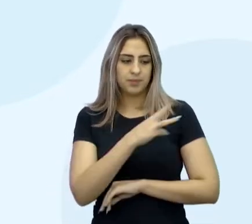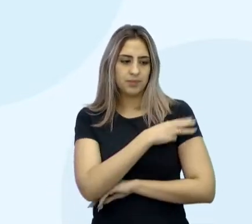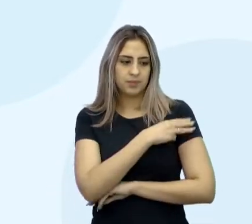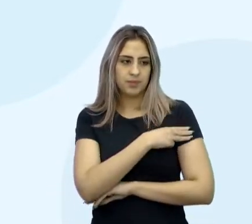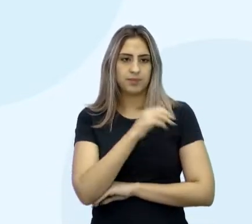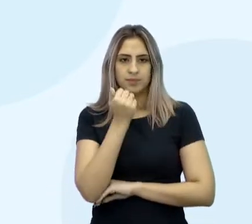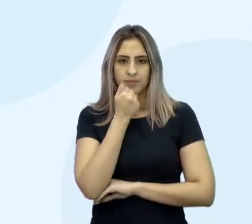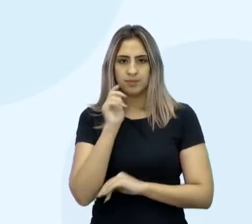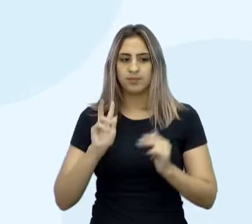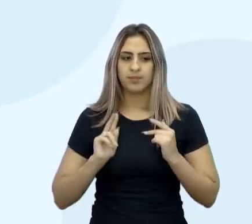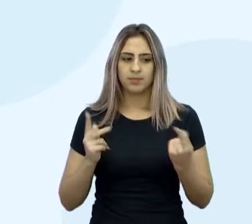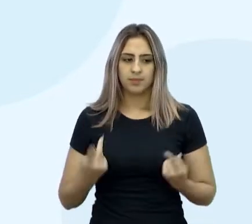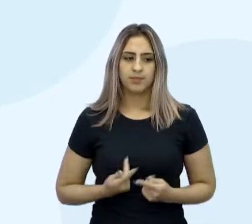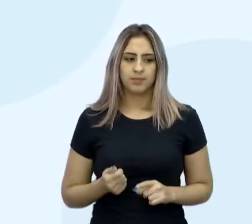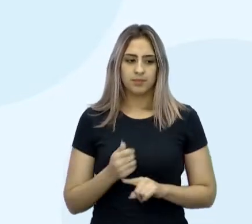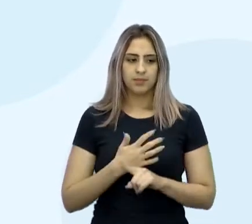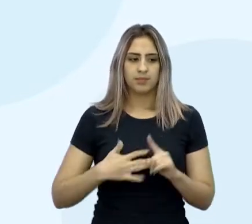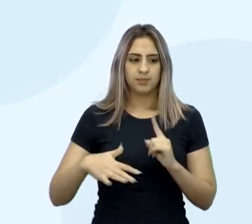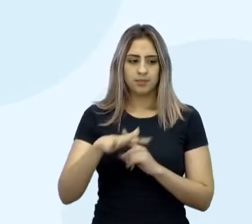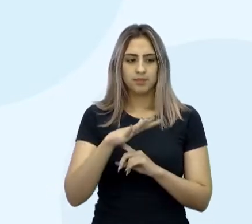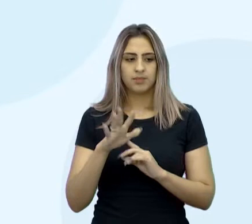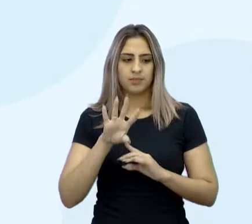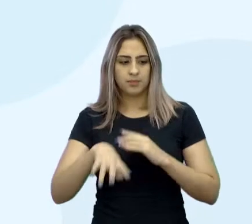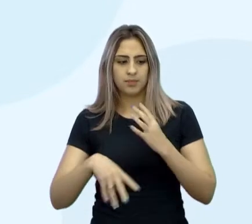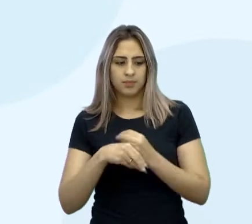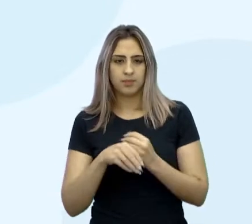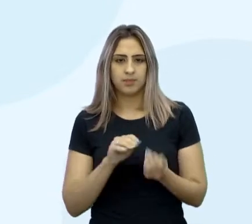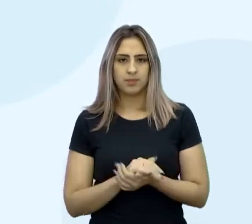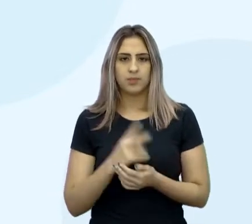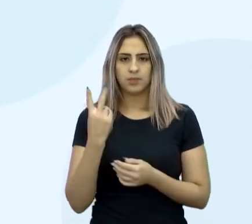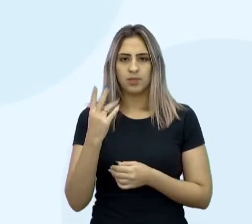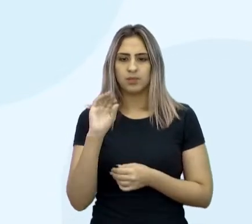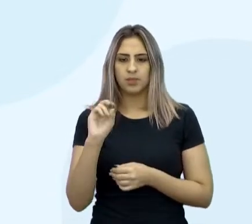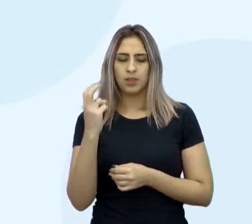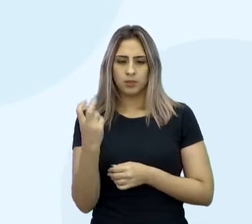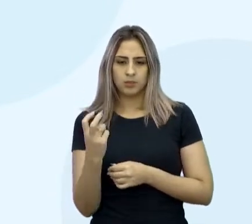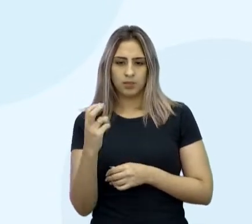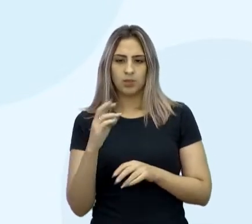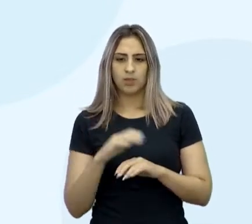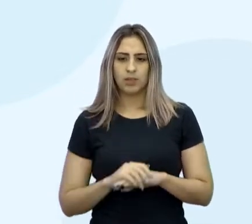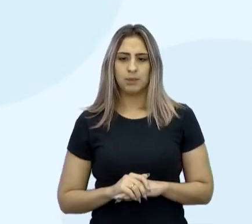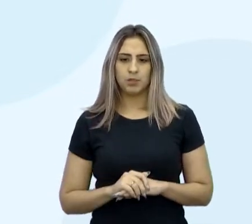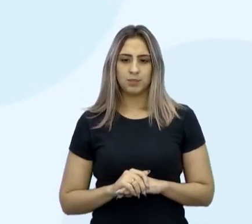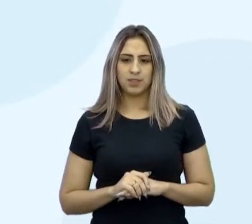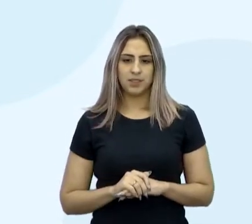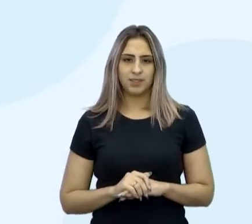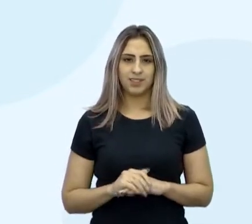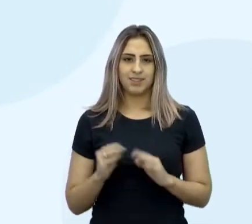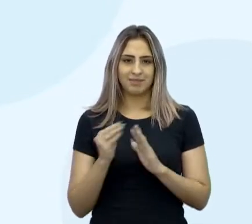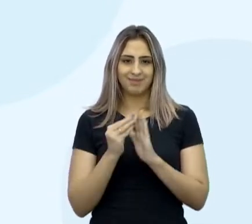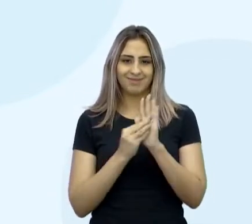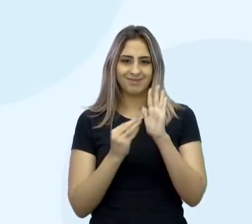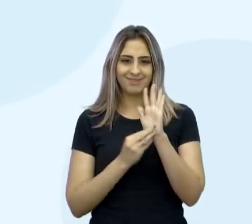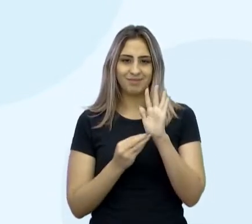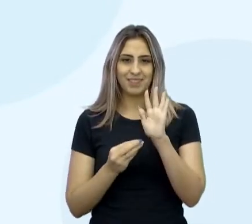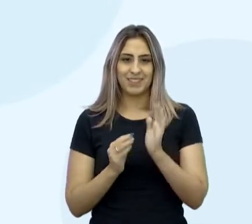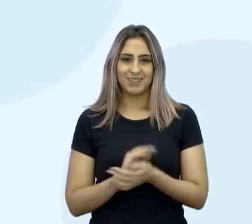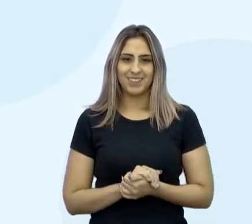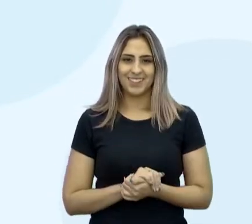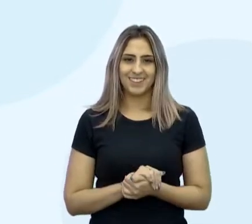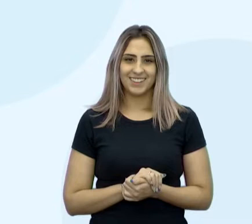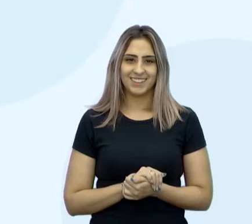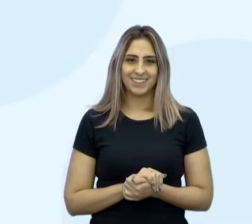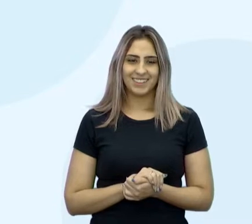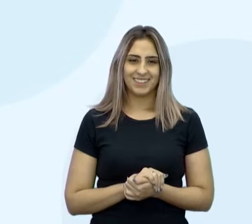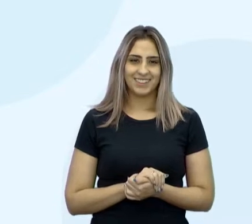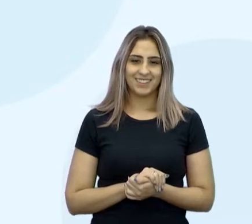Ciências Humanas Sociais Aplicadas, 205, 402 e 404.